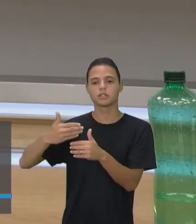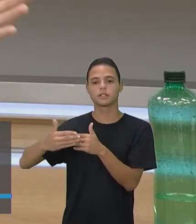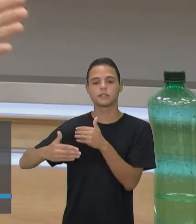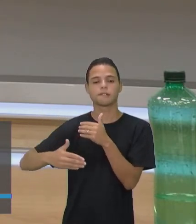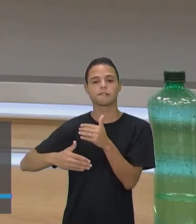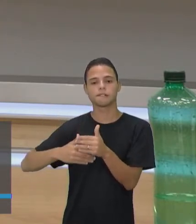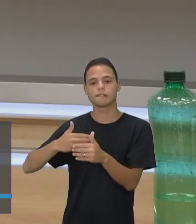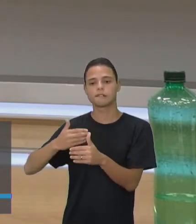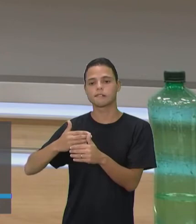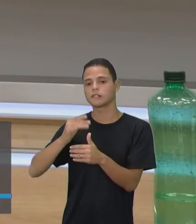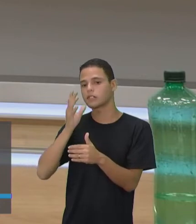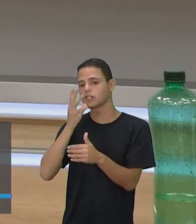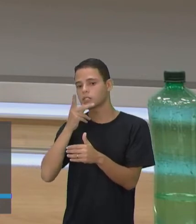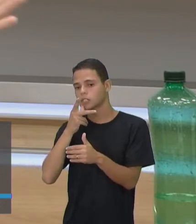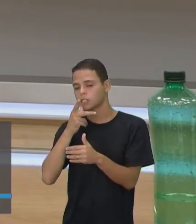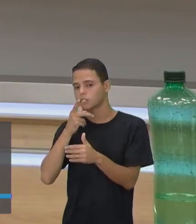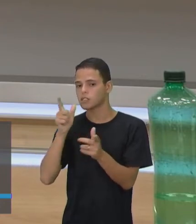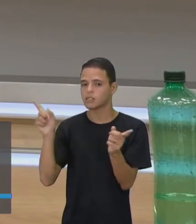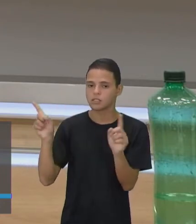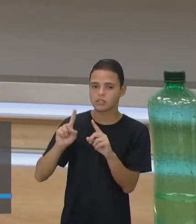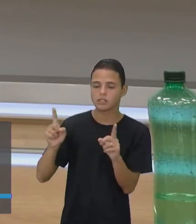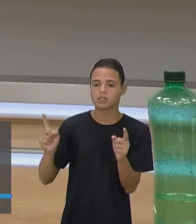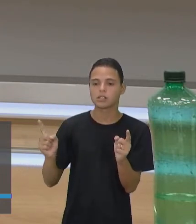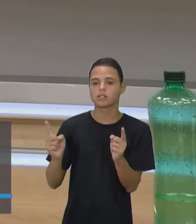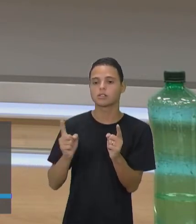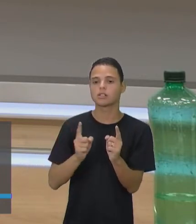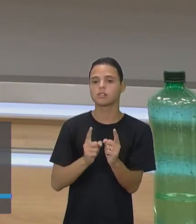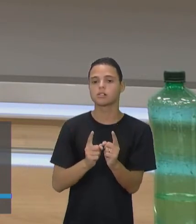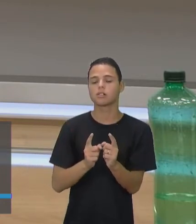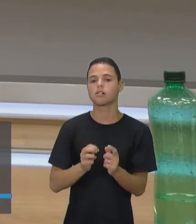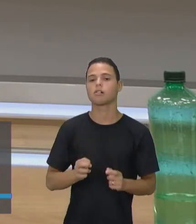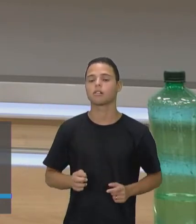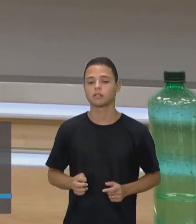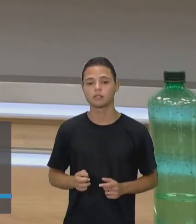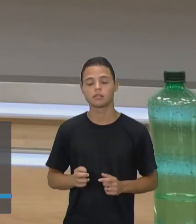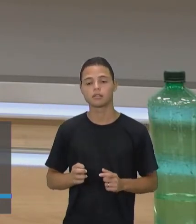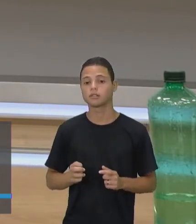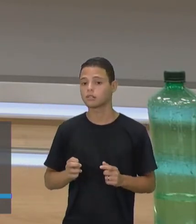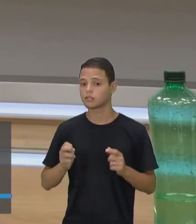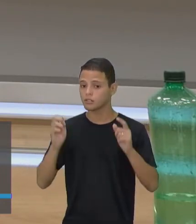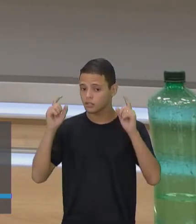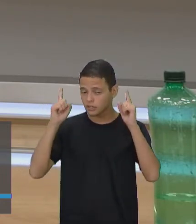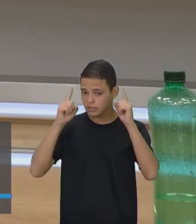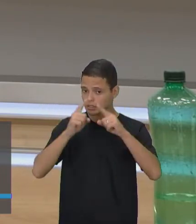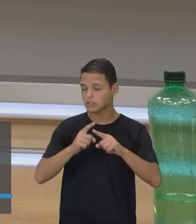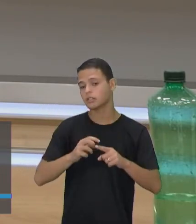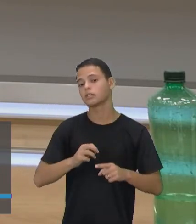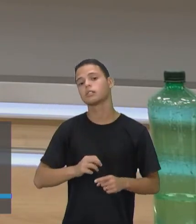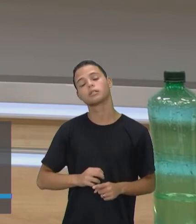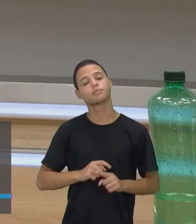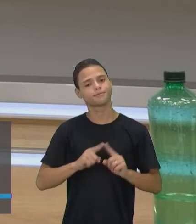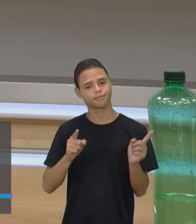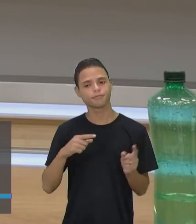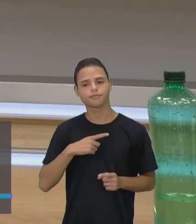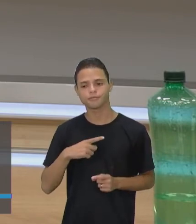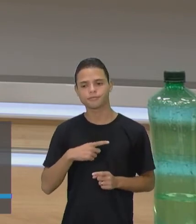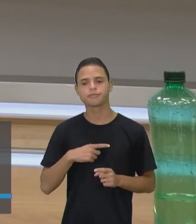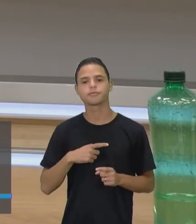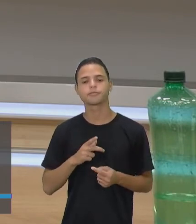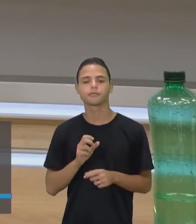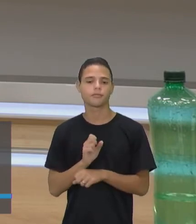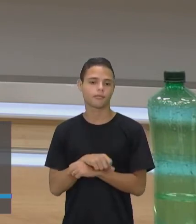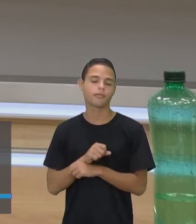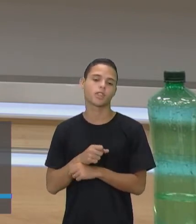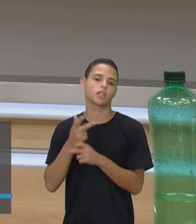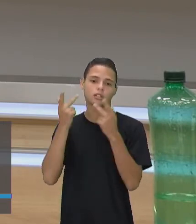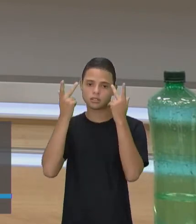Não importa se ele demora ou não para acabar. Se ele acaba, ele não é um ciclo. Parece difícil a gente não ter um ciclo assim, mas a gente tem muitos e muitos ciclos naturais. E quando a